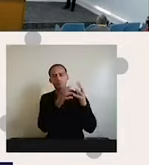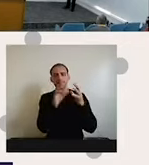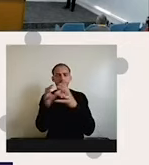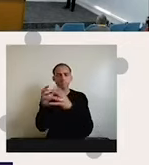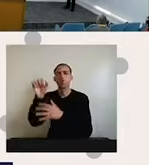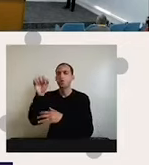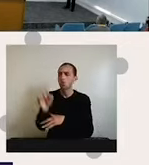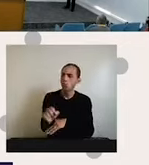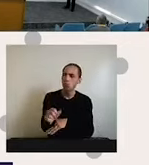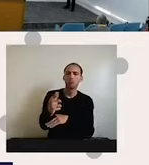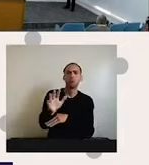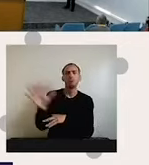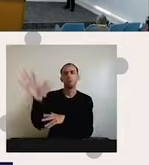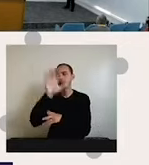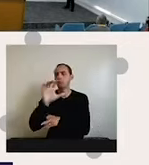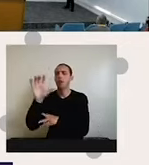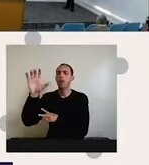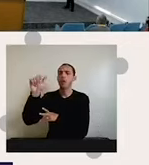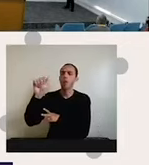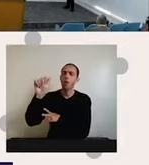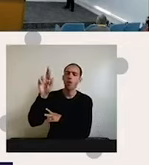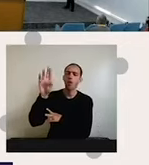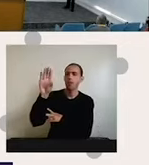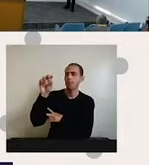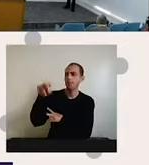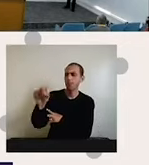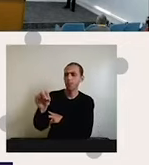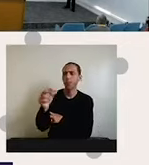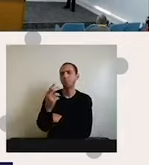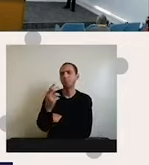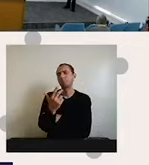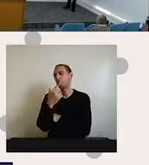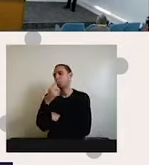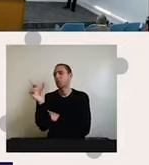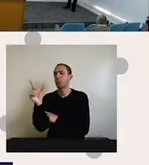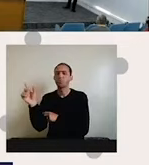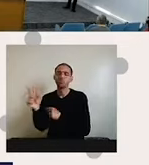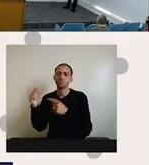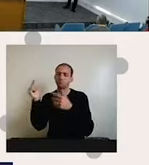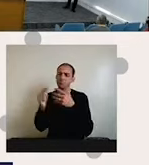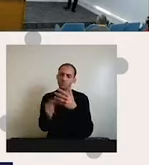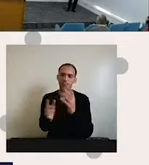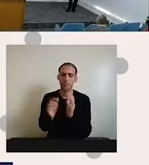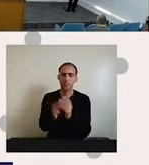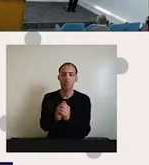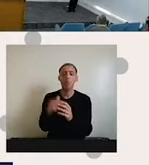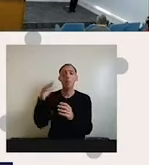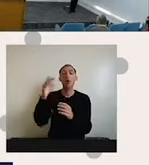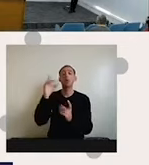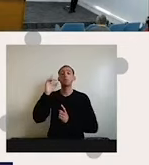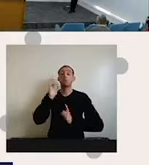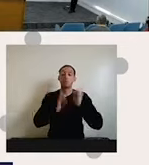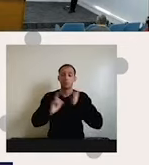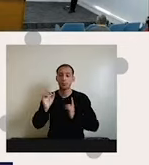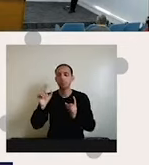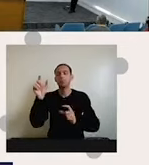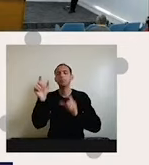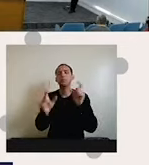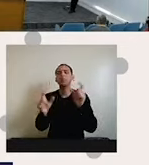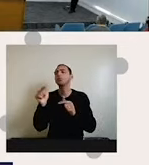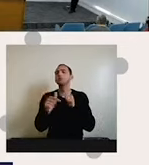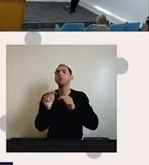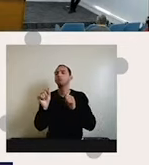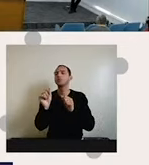pessoa trabalha numa fábrica de lâmpada fluorescente de potencial exposição ao mercúrio. Esse transtorno depressivo ele é um caso de